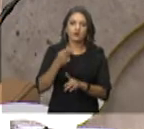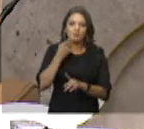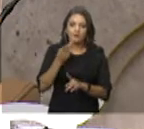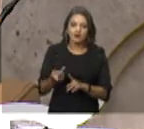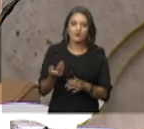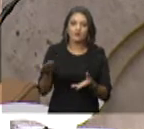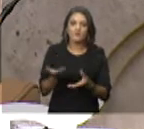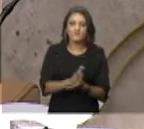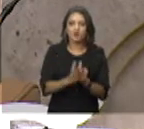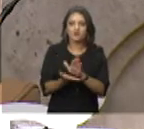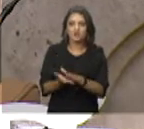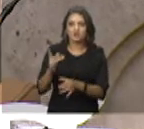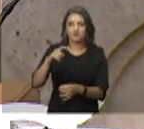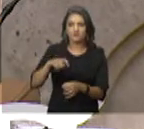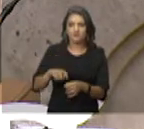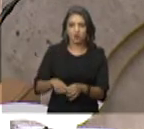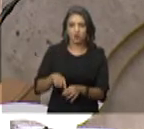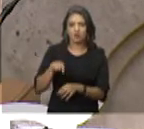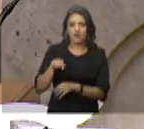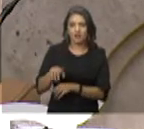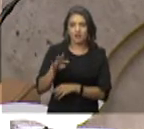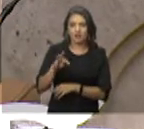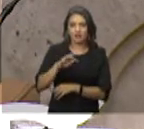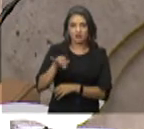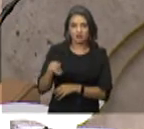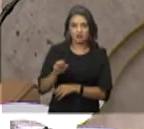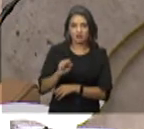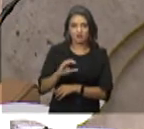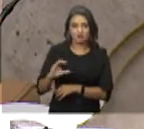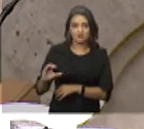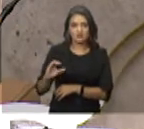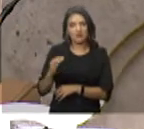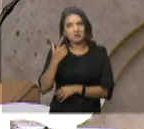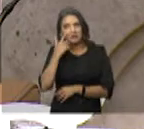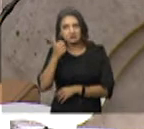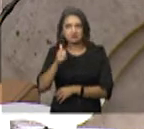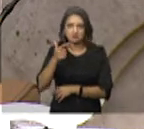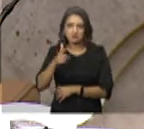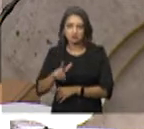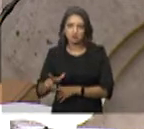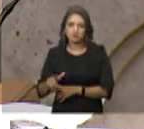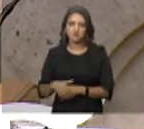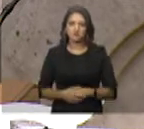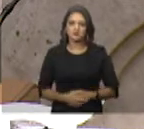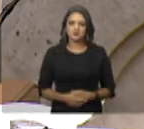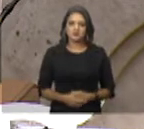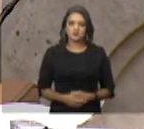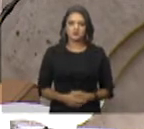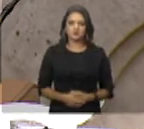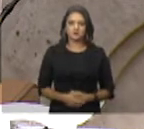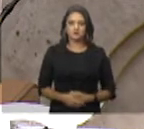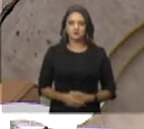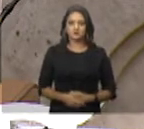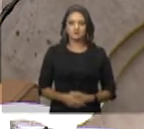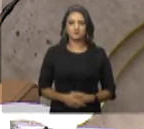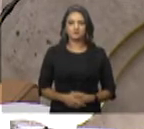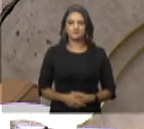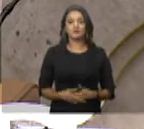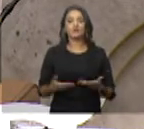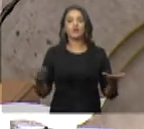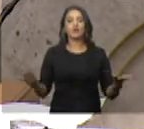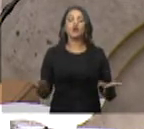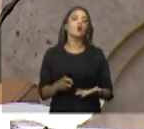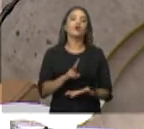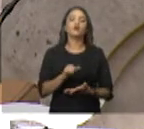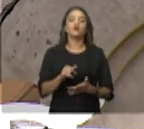dos Autos a origem para que examinasse o feito chegamos então a